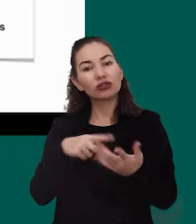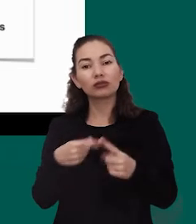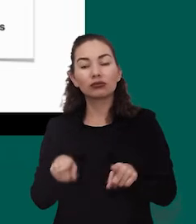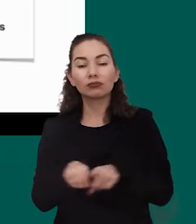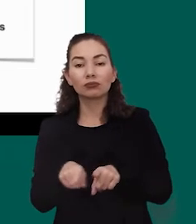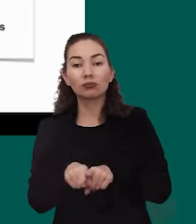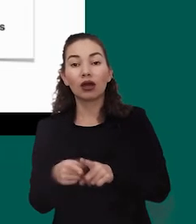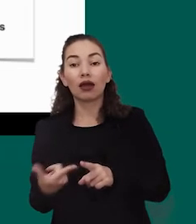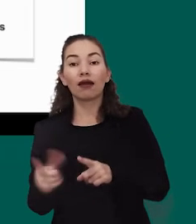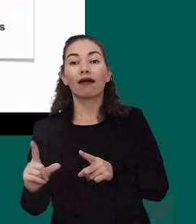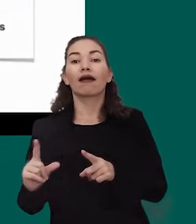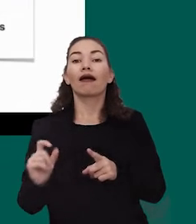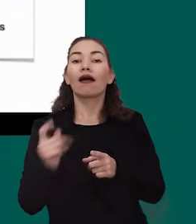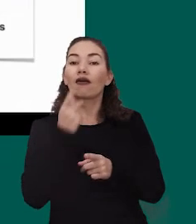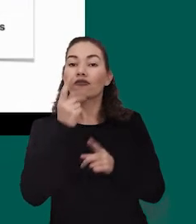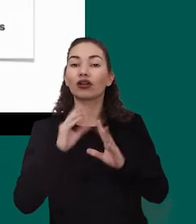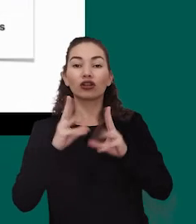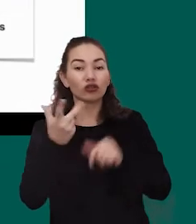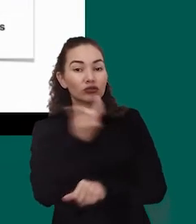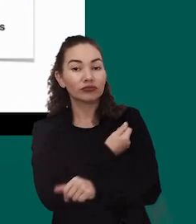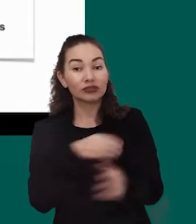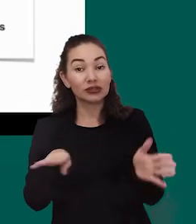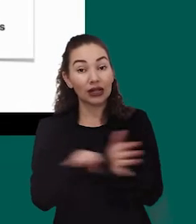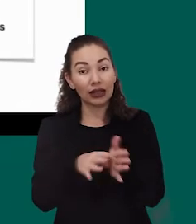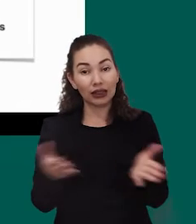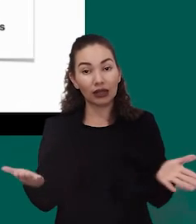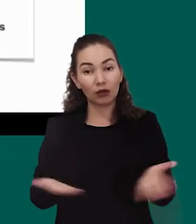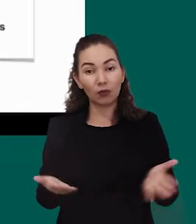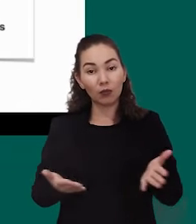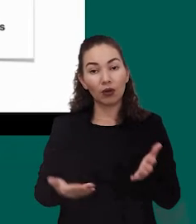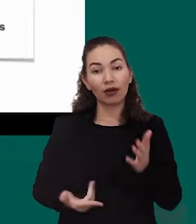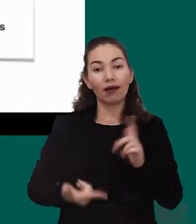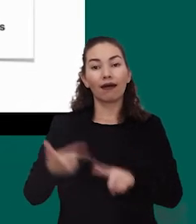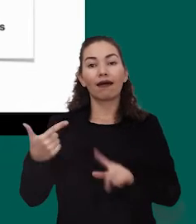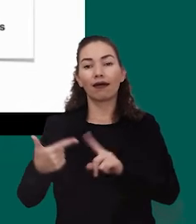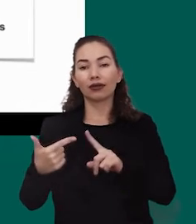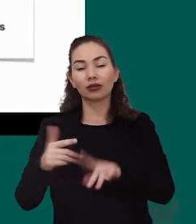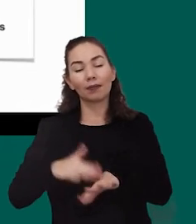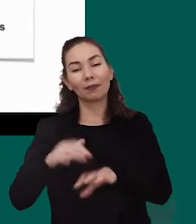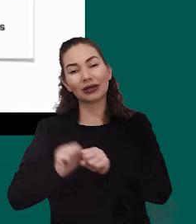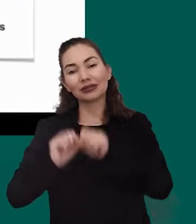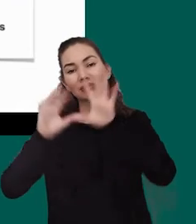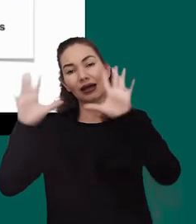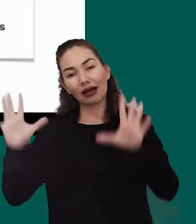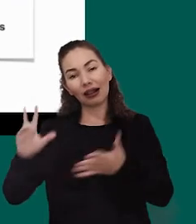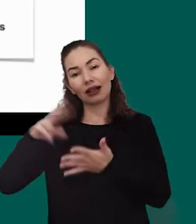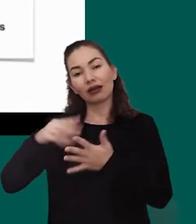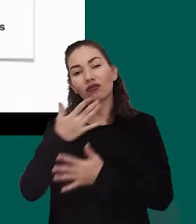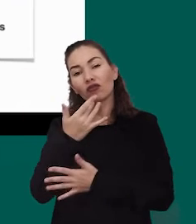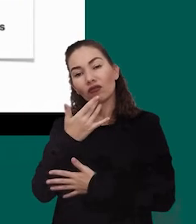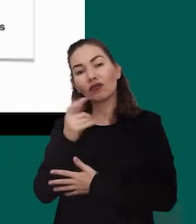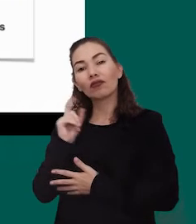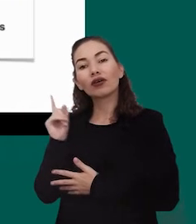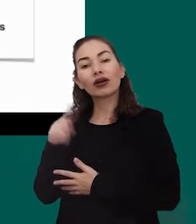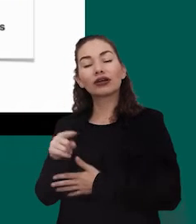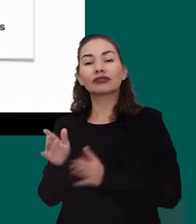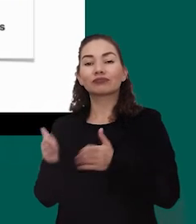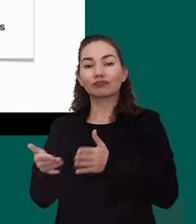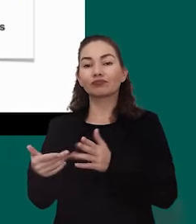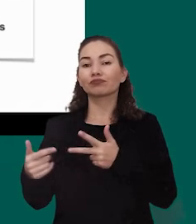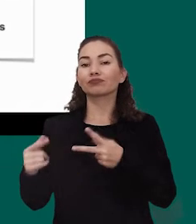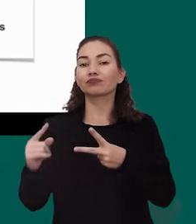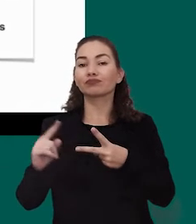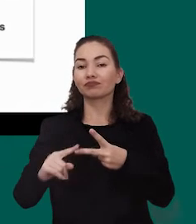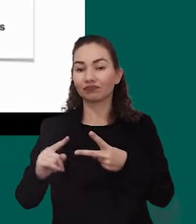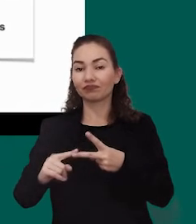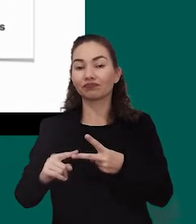falar sobre todas as vacinas que a gente tem nesse momento, e uma referência muito mais clara, muito mais dinâmica, que é uma referência de um Vaccine Tracker do New York